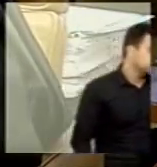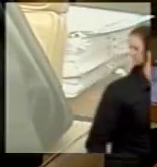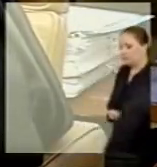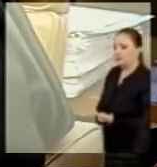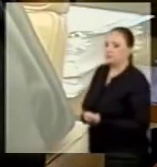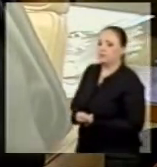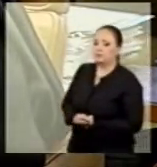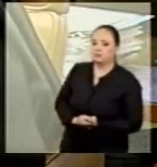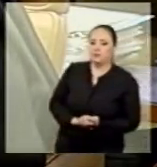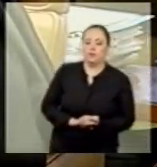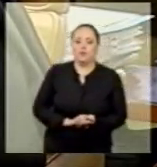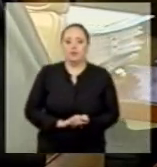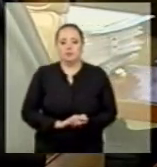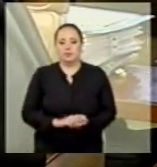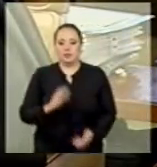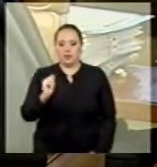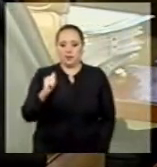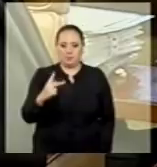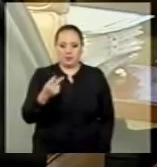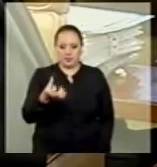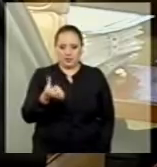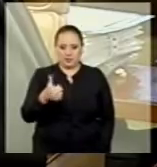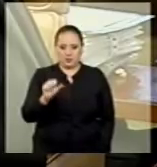Ação penal 618